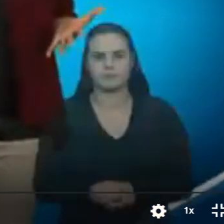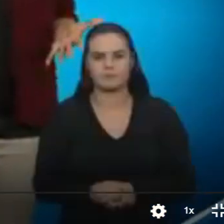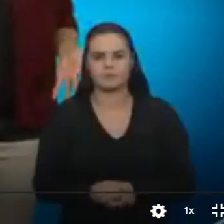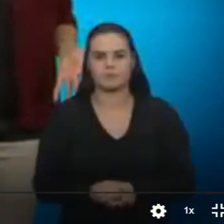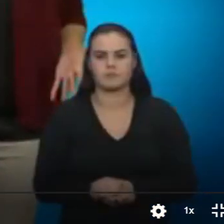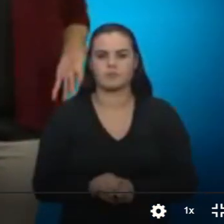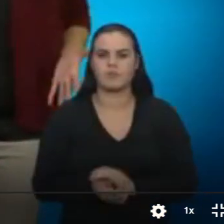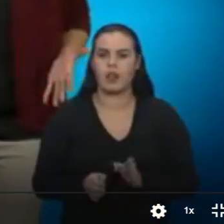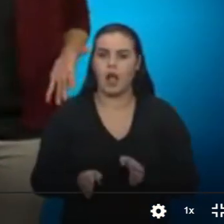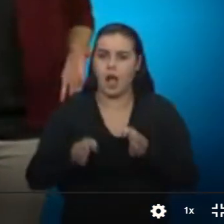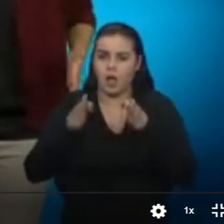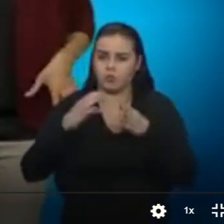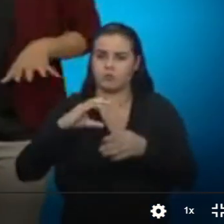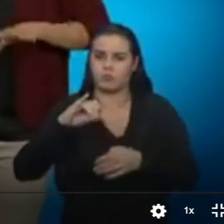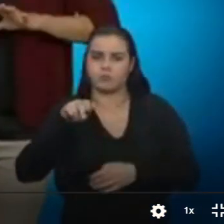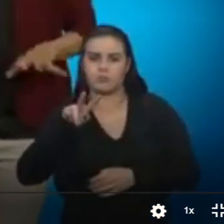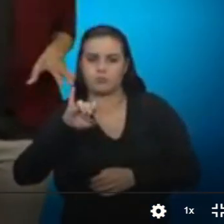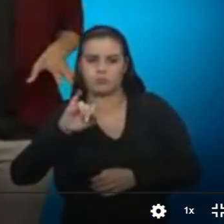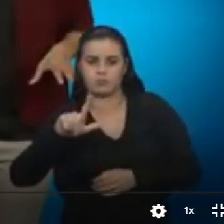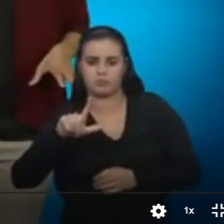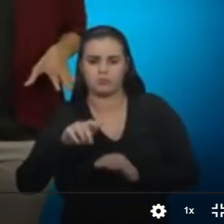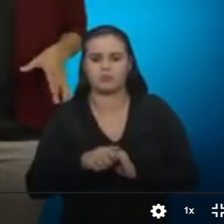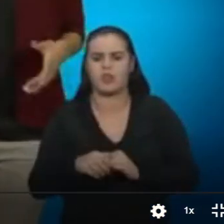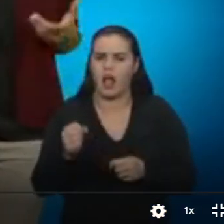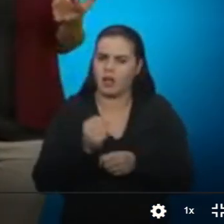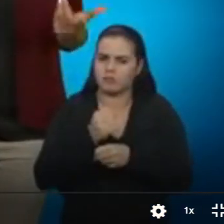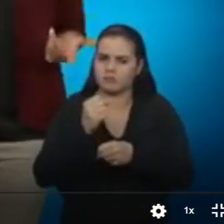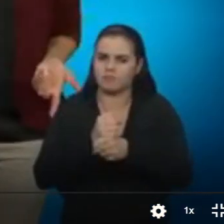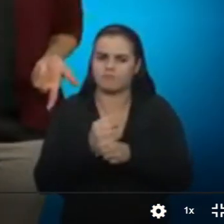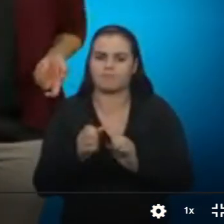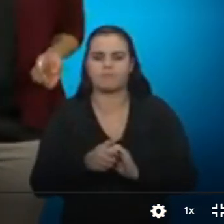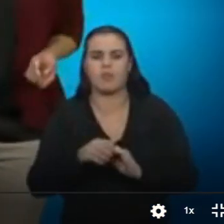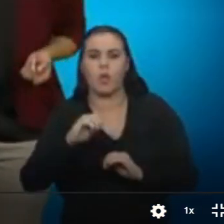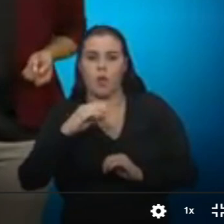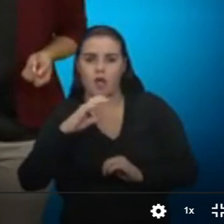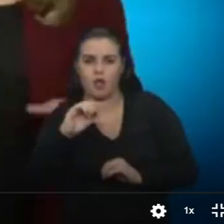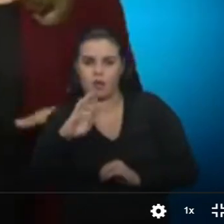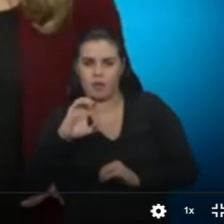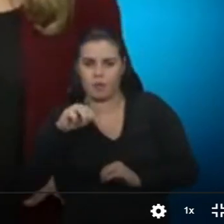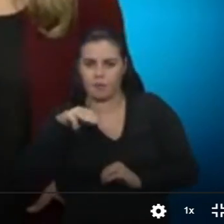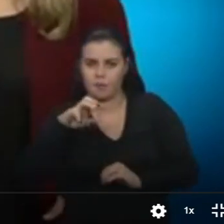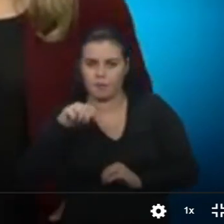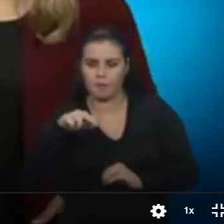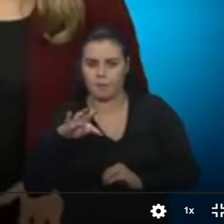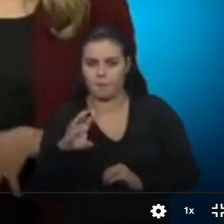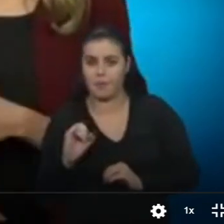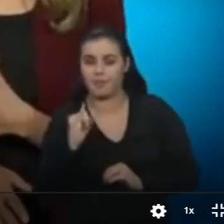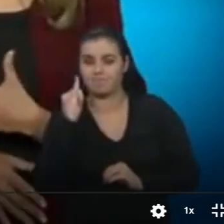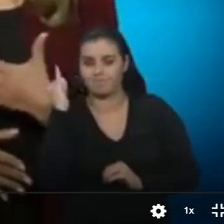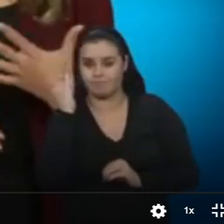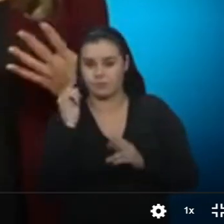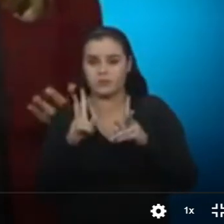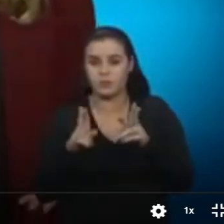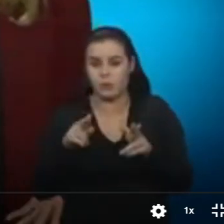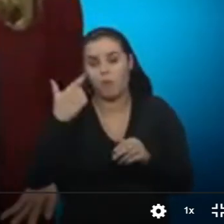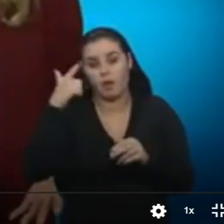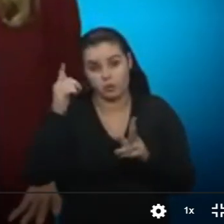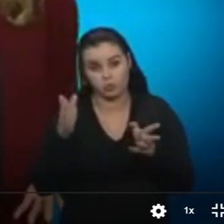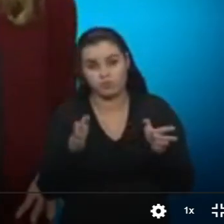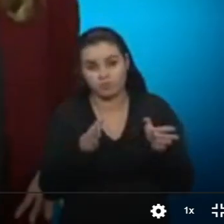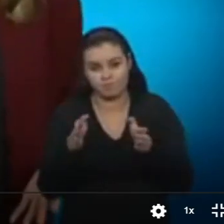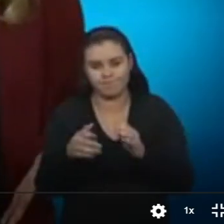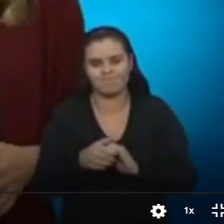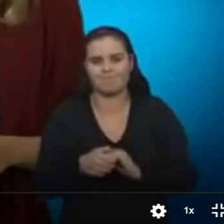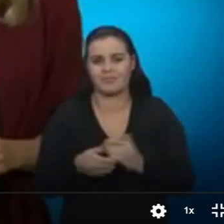Na construção civil, a fase de acabamento é tão importante quanto as demais fases de uma obra. E essa etapa ainda pode ser uma das mais caras